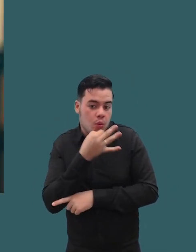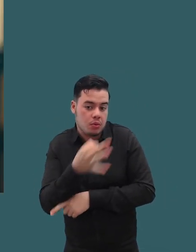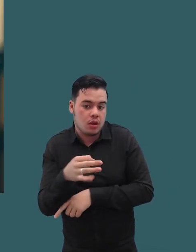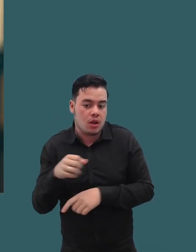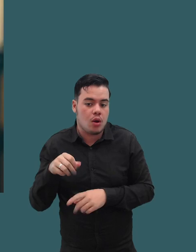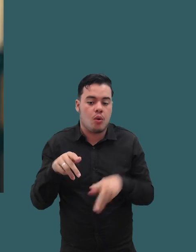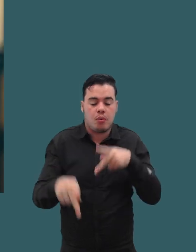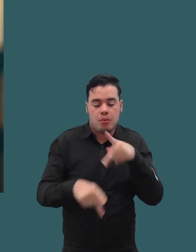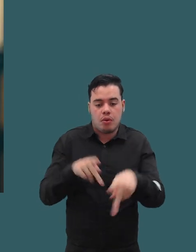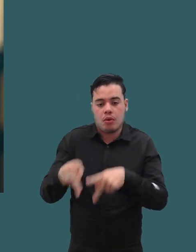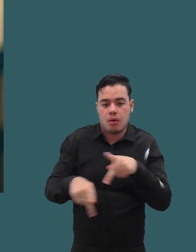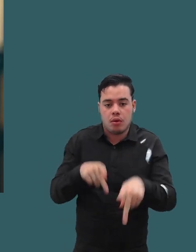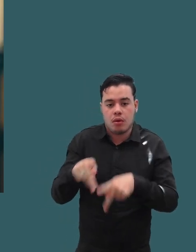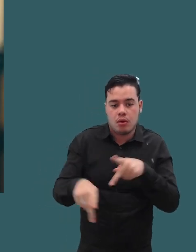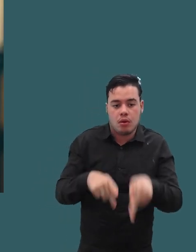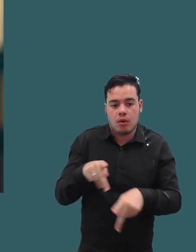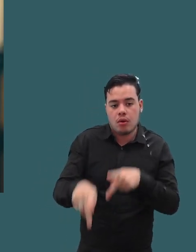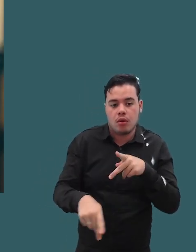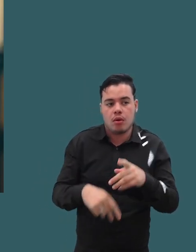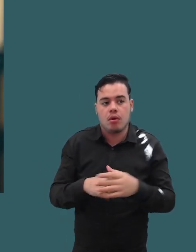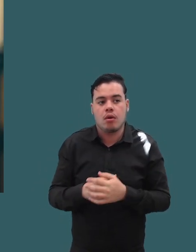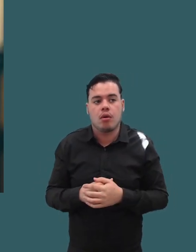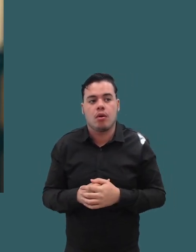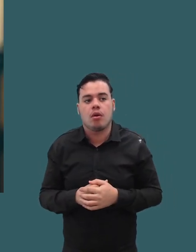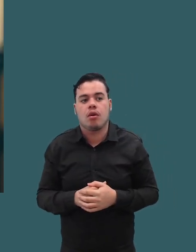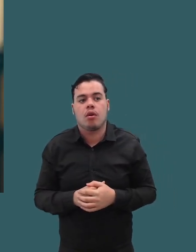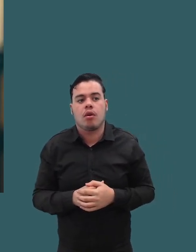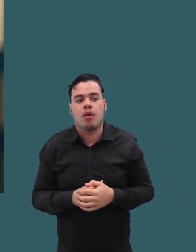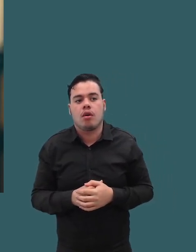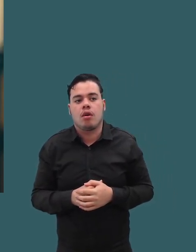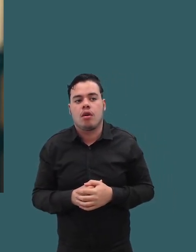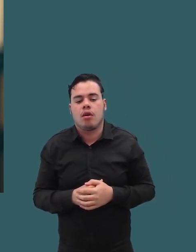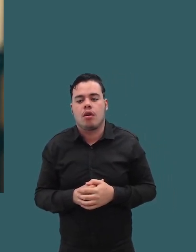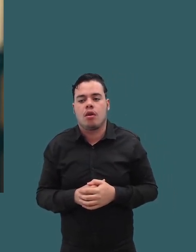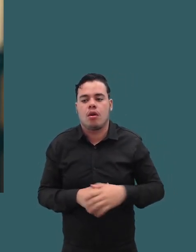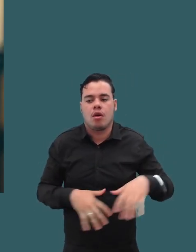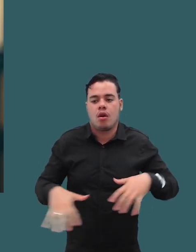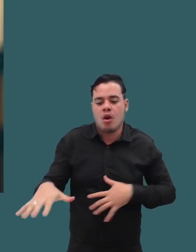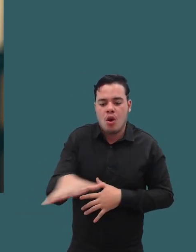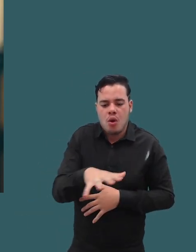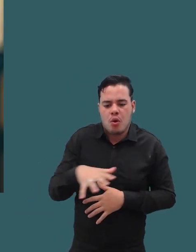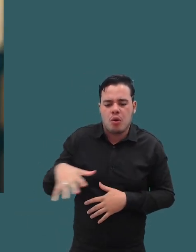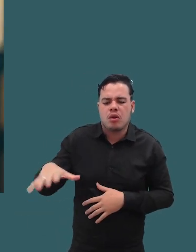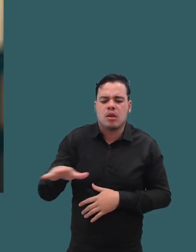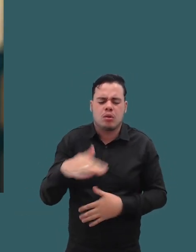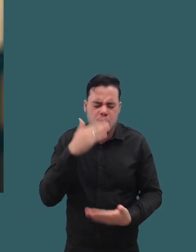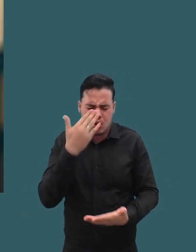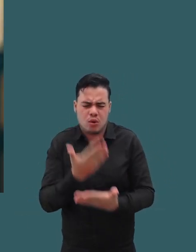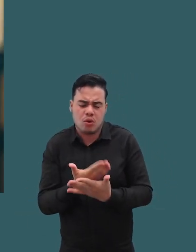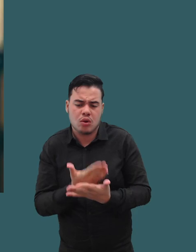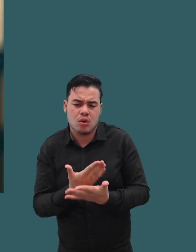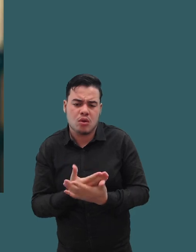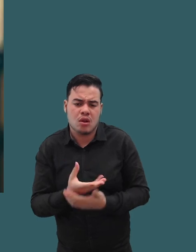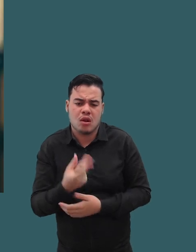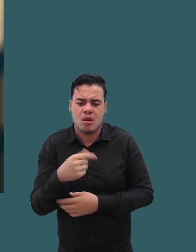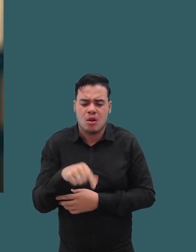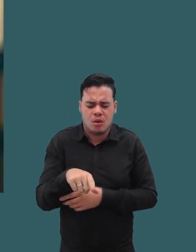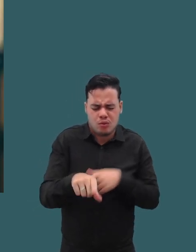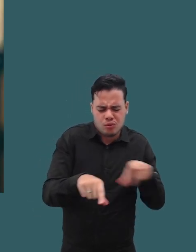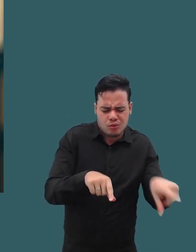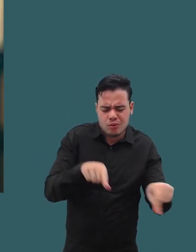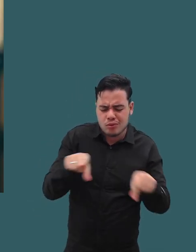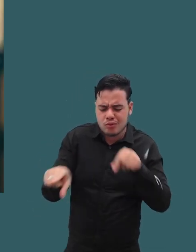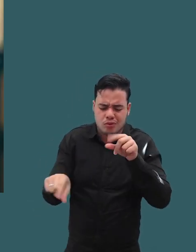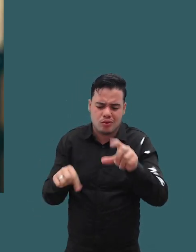geral. Está restrito mais 5 minutos, por favor. Um espaço acadêmico muito mais seletivo. O que